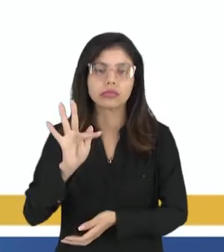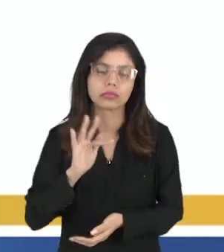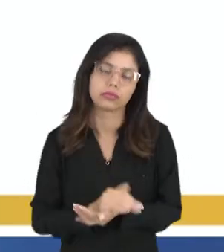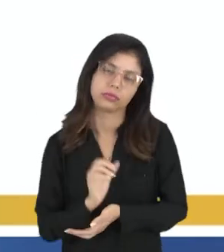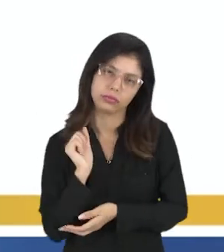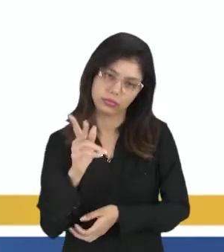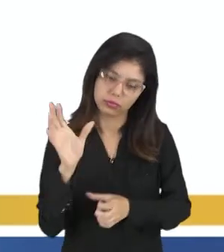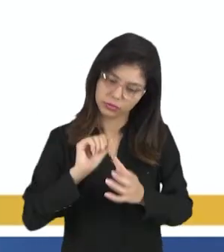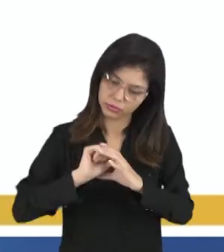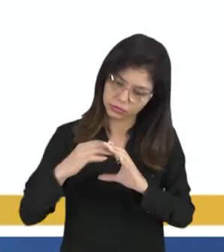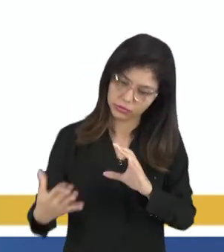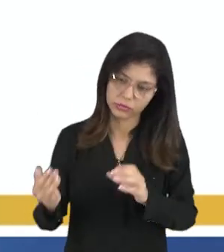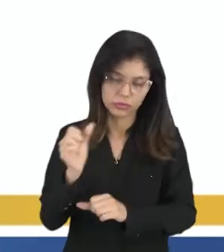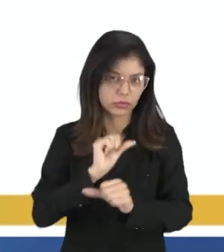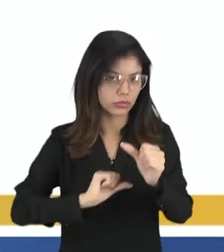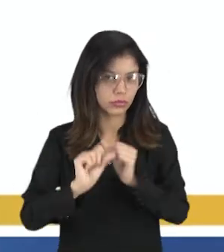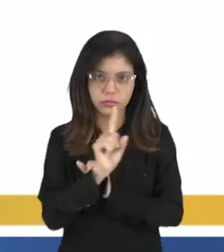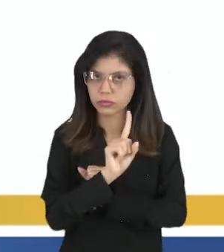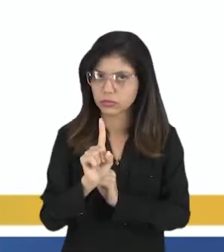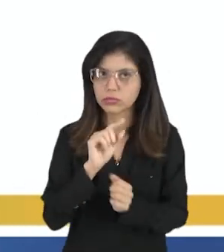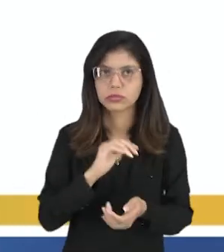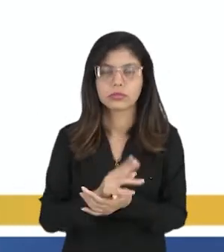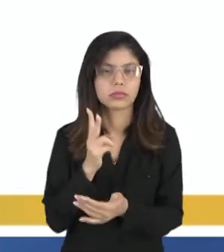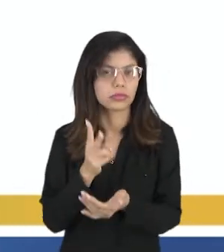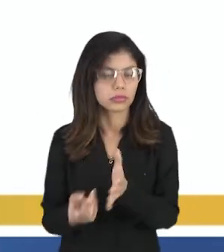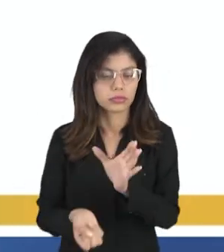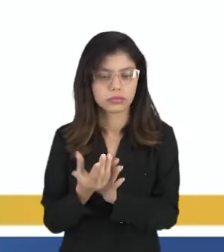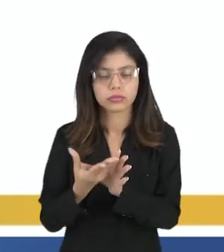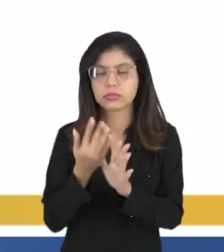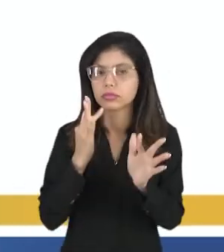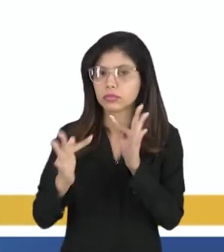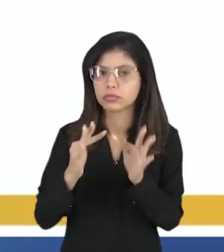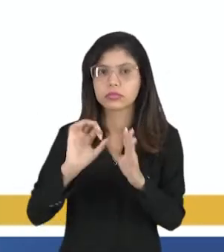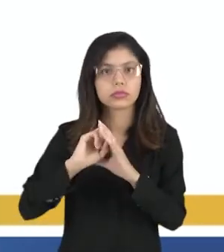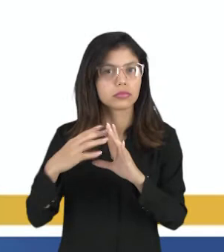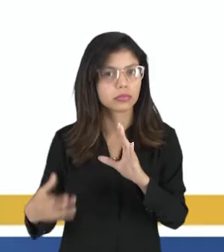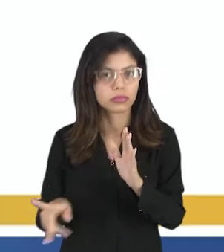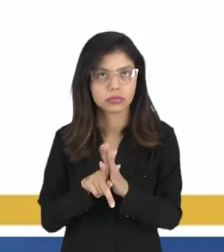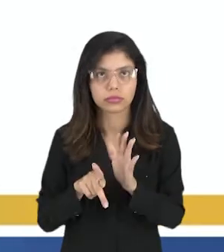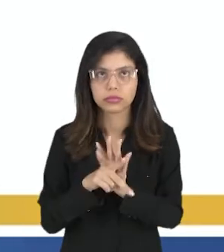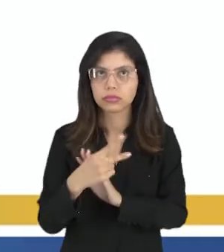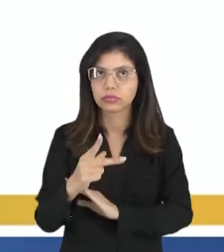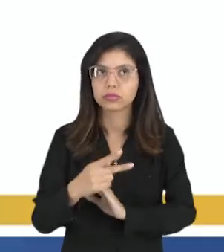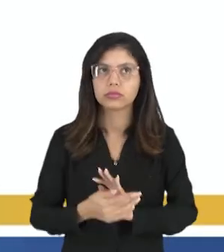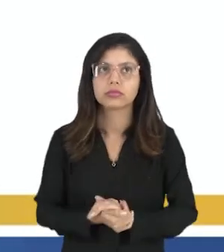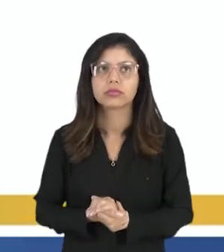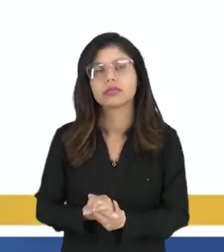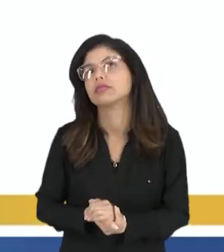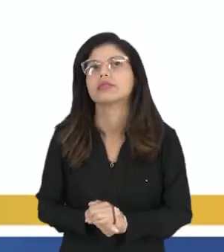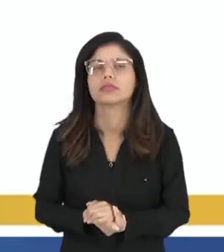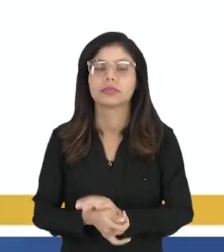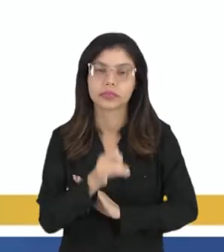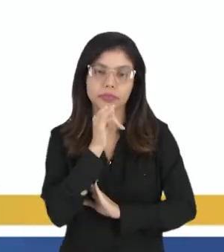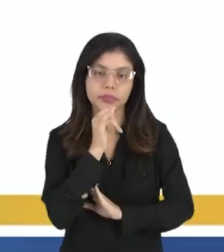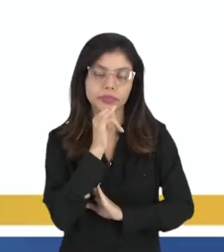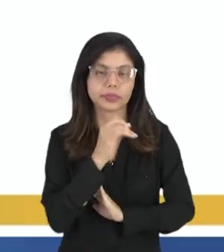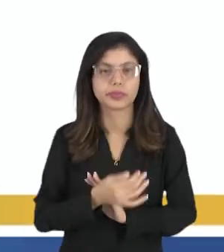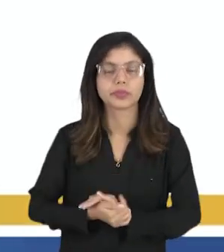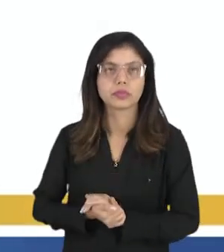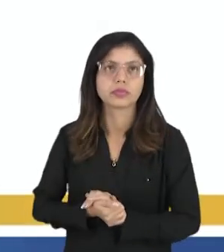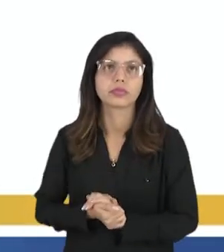muda, ok? Porque elas são propriedades físicas que vai caracterizar essa substância. Então, vamos aqui ver um